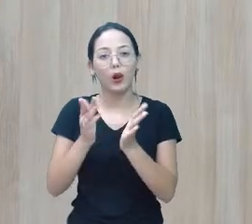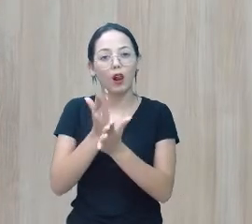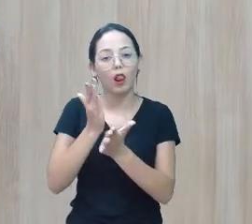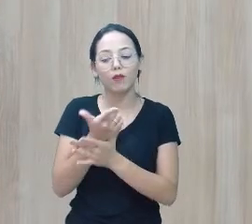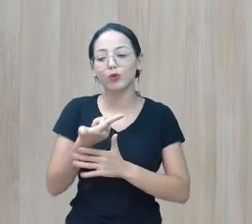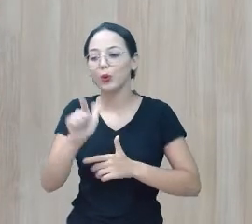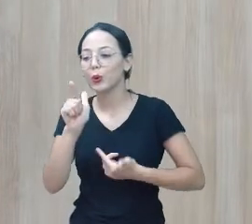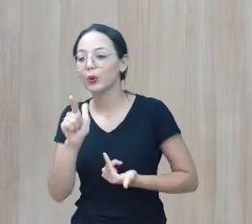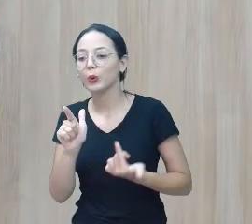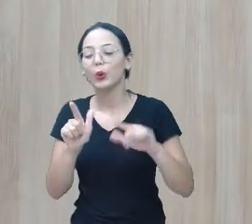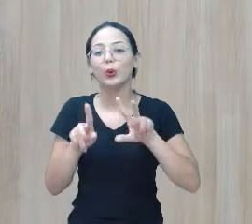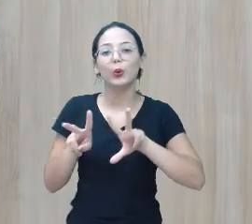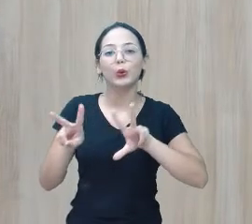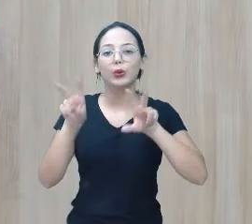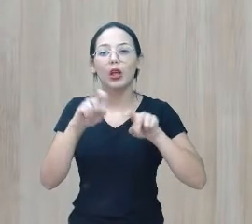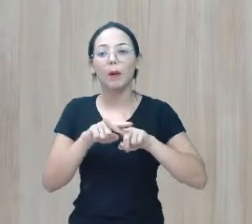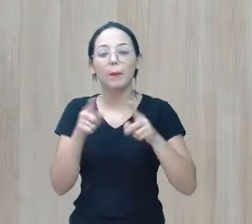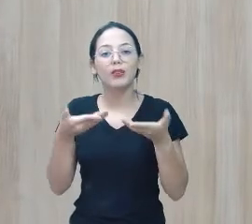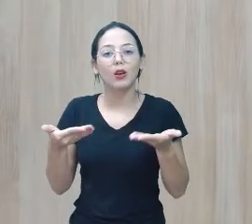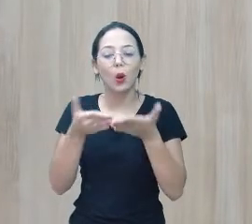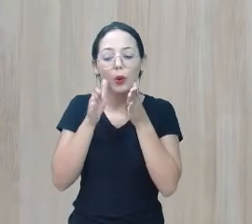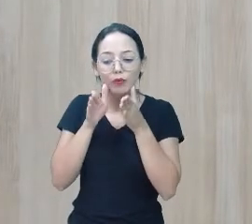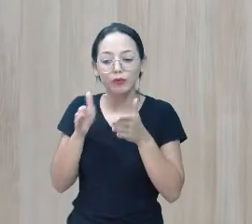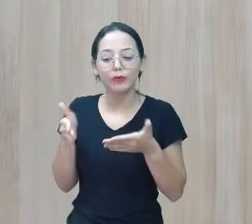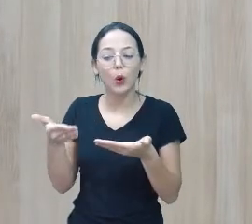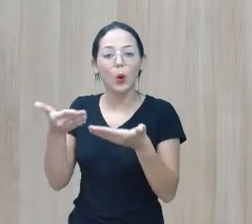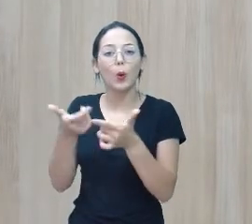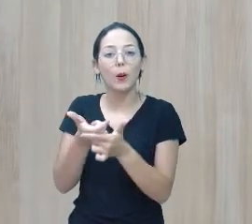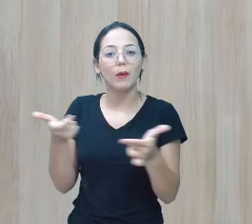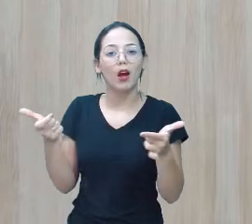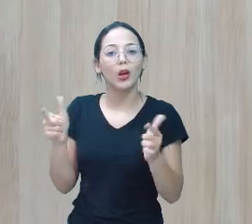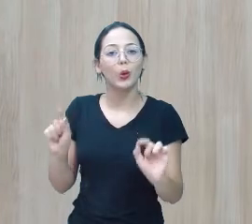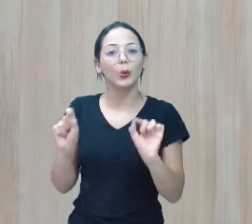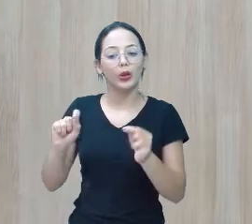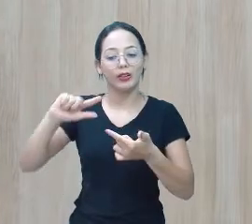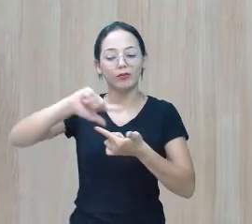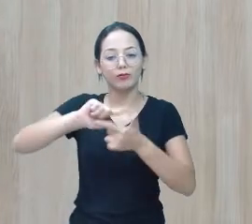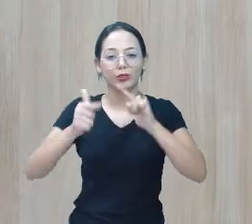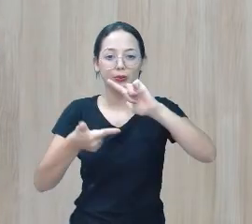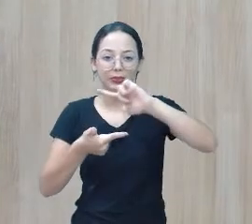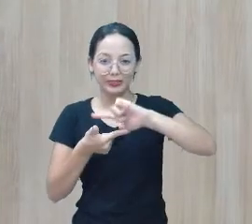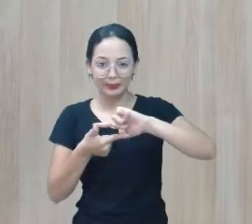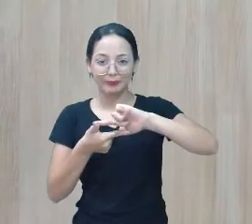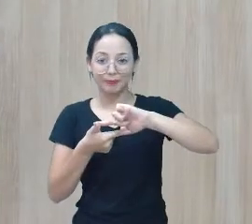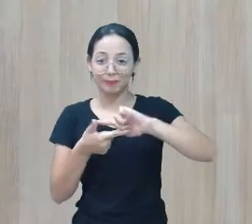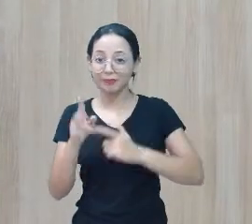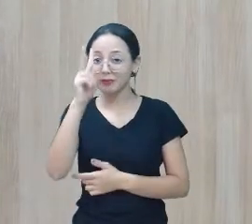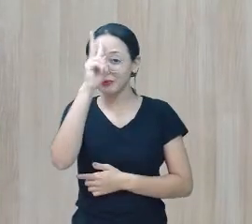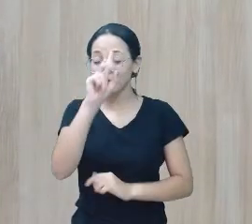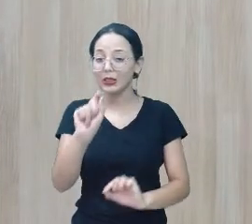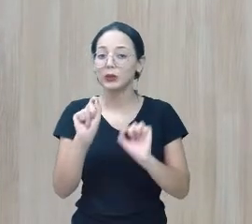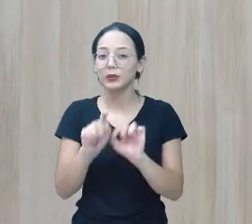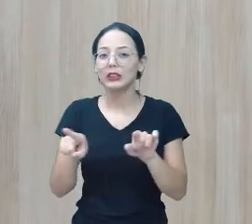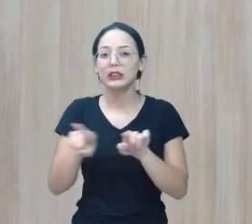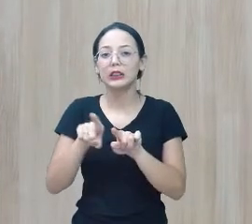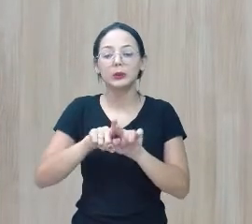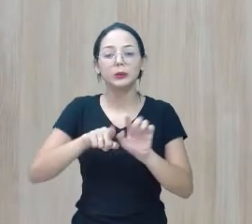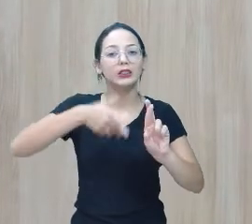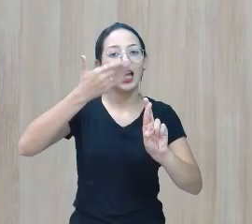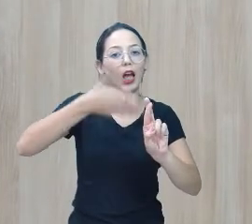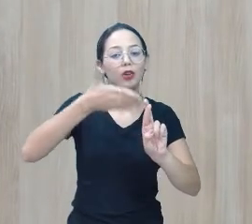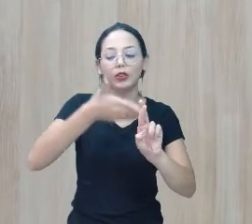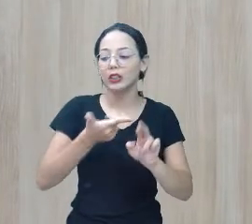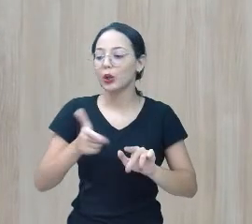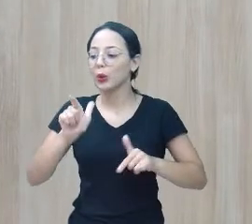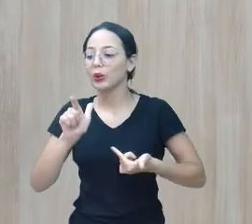temas, mas a gente vai dar uma ênfase maior à ideia de geometria, tá certo? Lembrando que ele também faz referência a outras